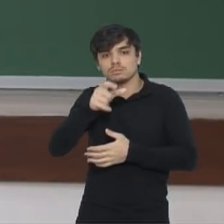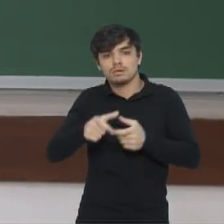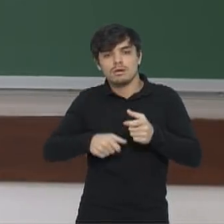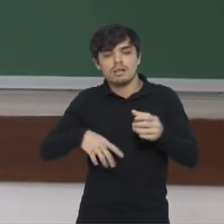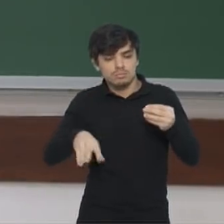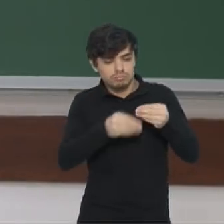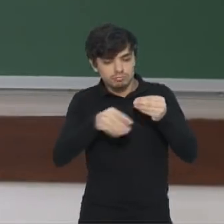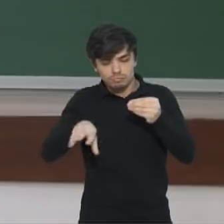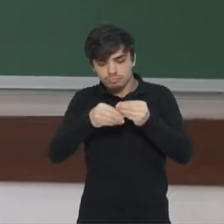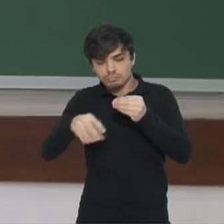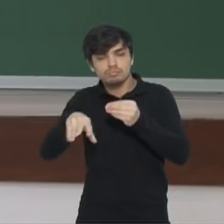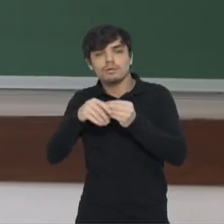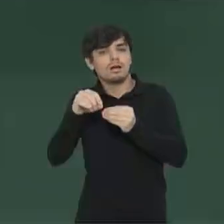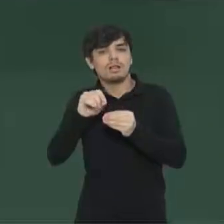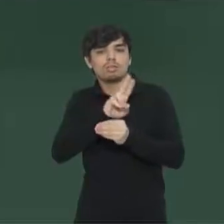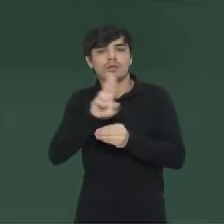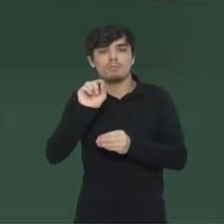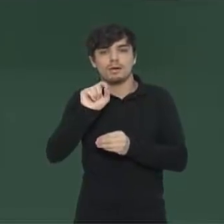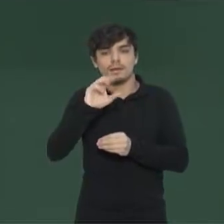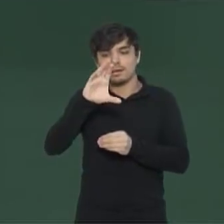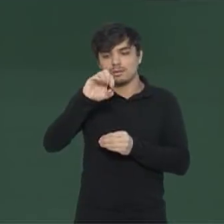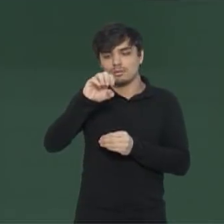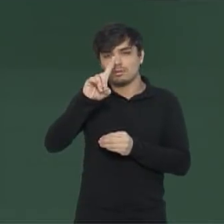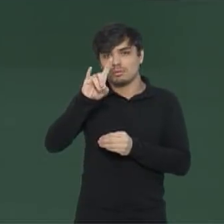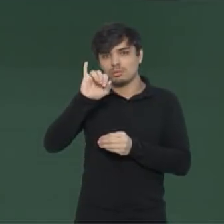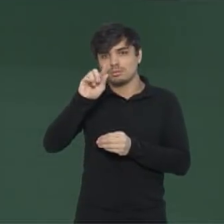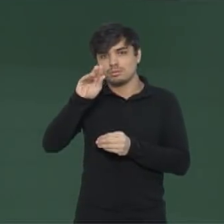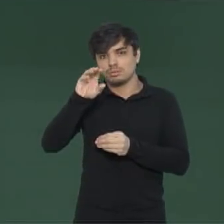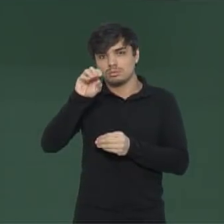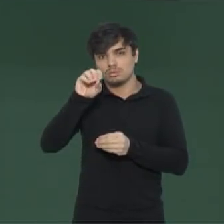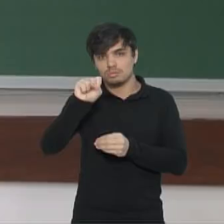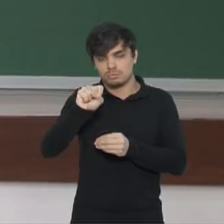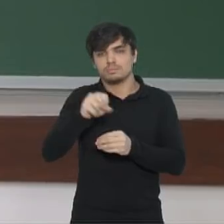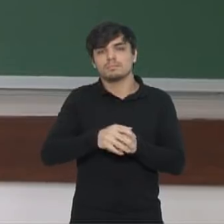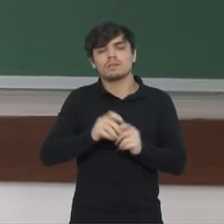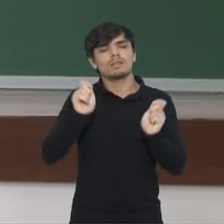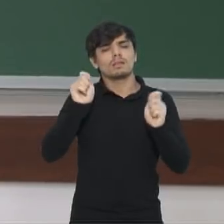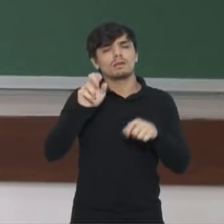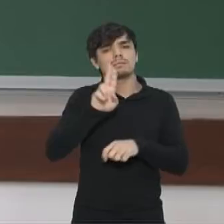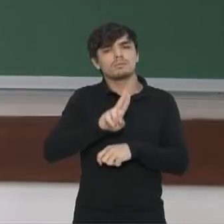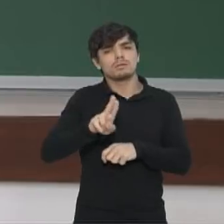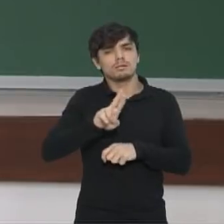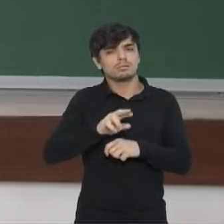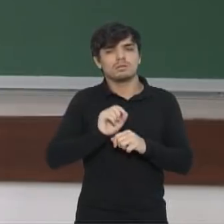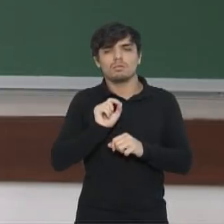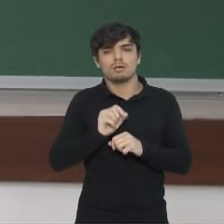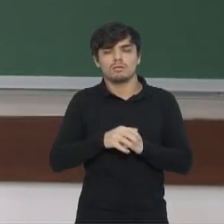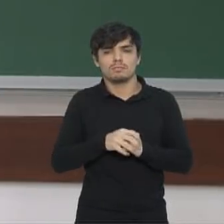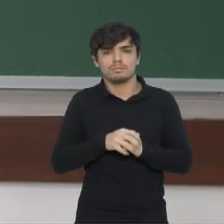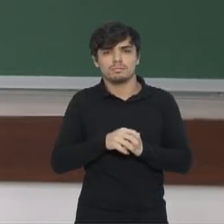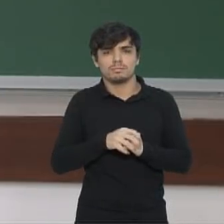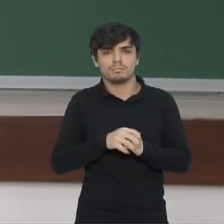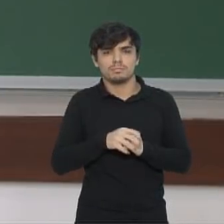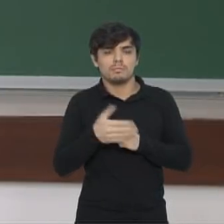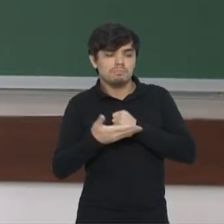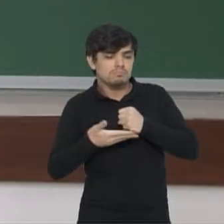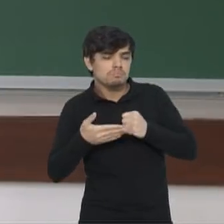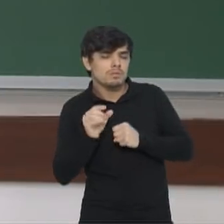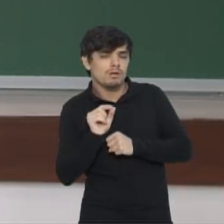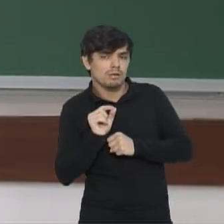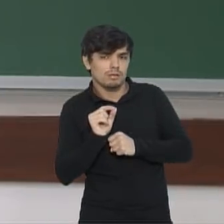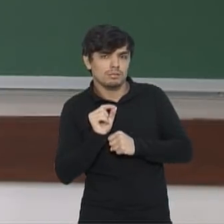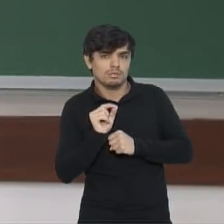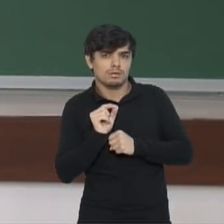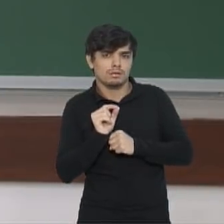pessoal, elas vão receber o nome de códigos e elas vão servir, inclusive, elas serviram para basear a